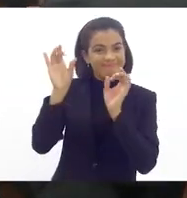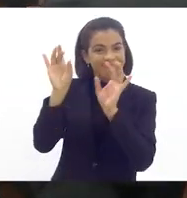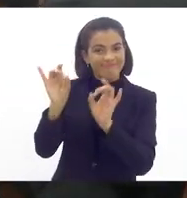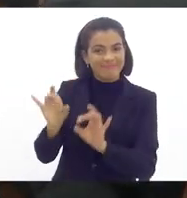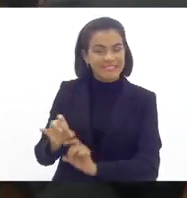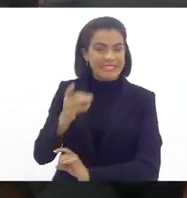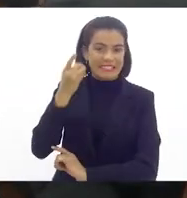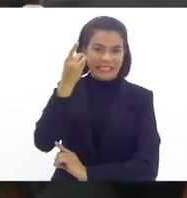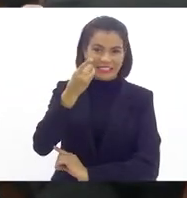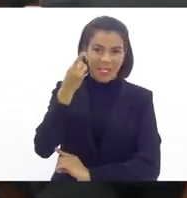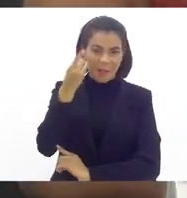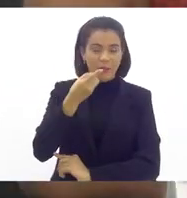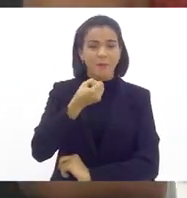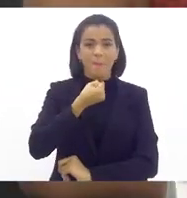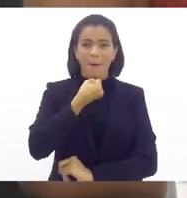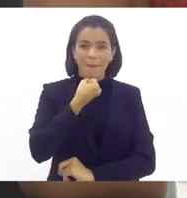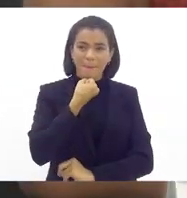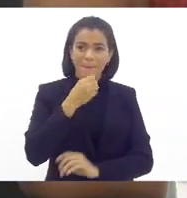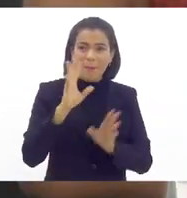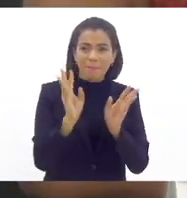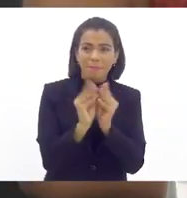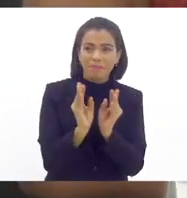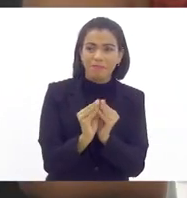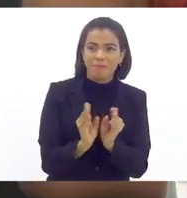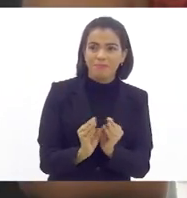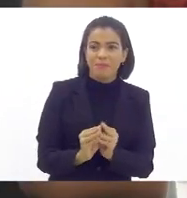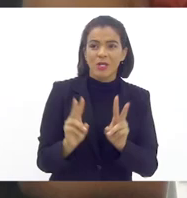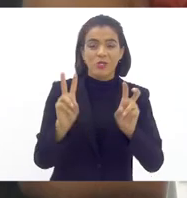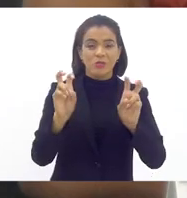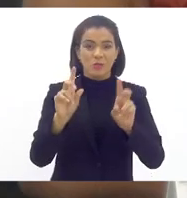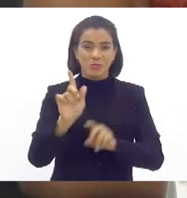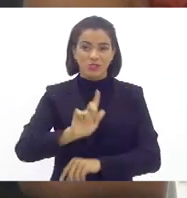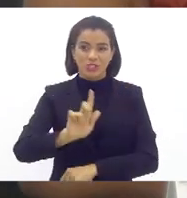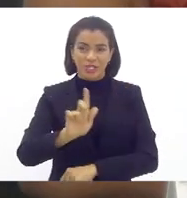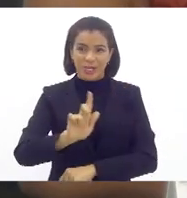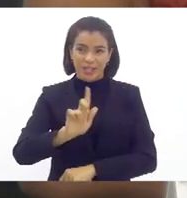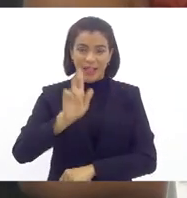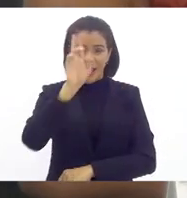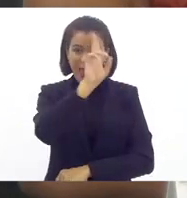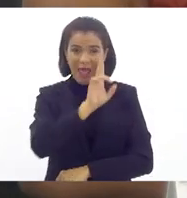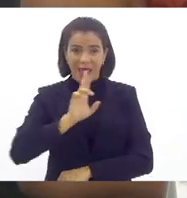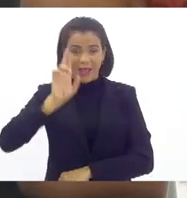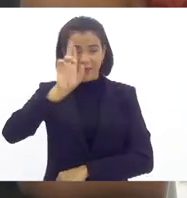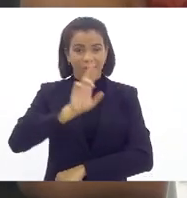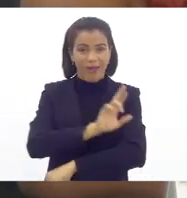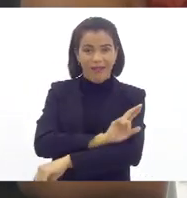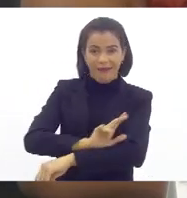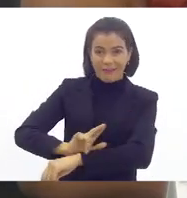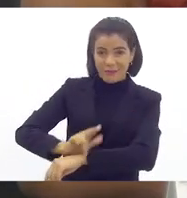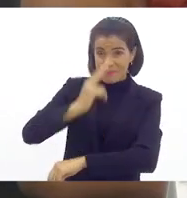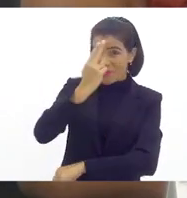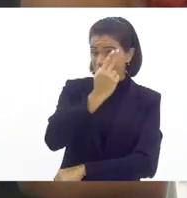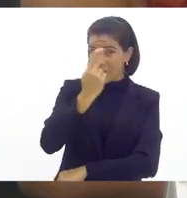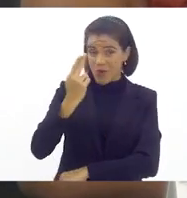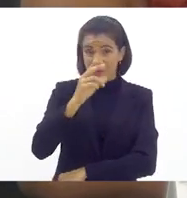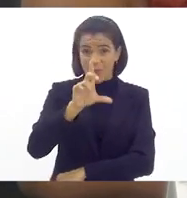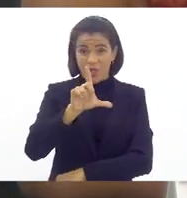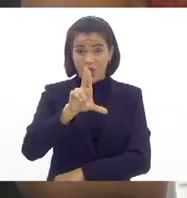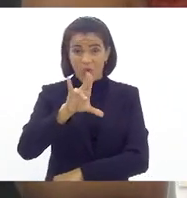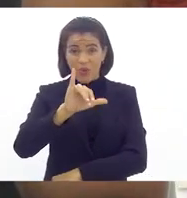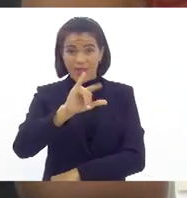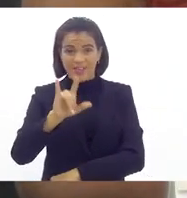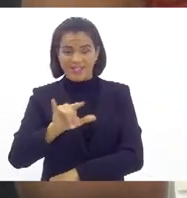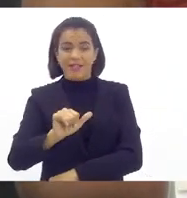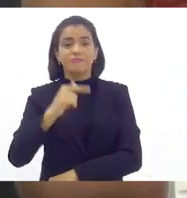aqui falando um pouco sobre o trabalho da gerência de relações étnico-raciais. Meu nome é Luísa Mandela, eu sou